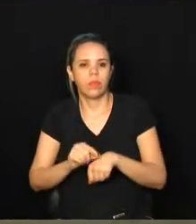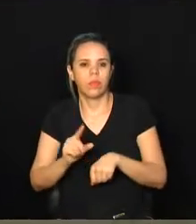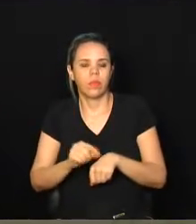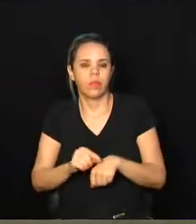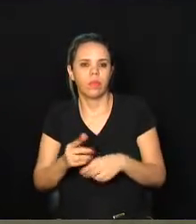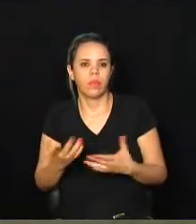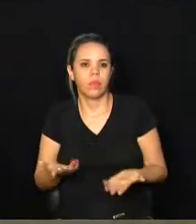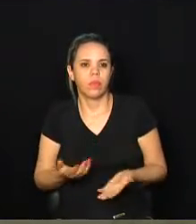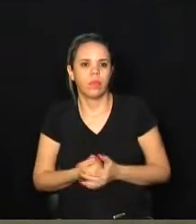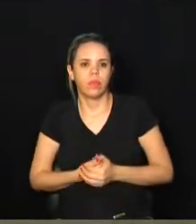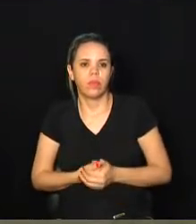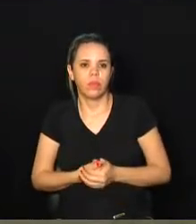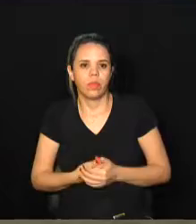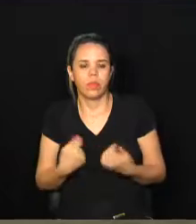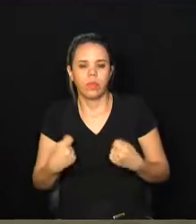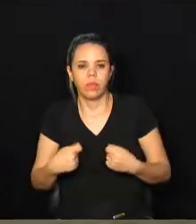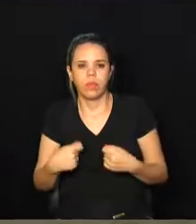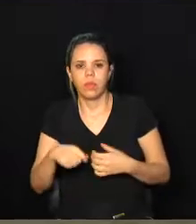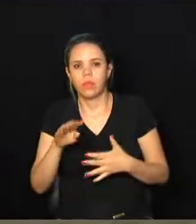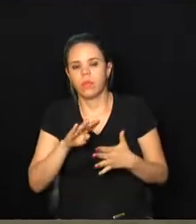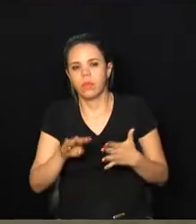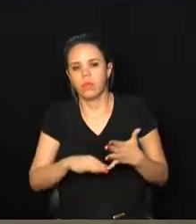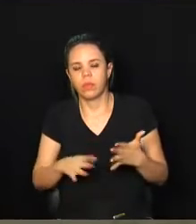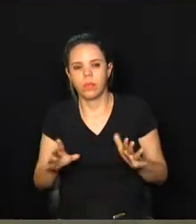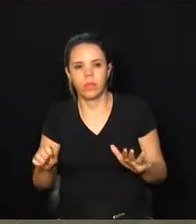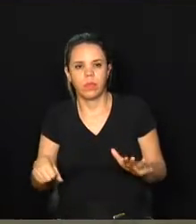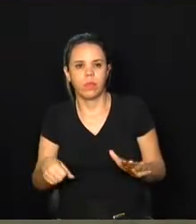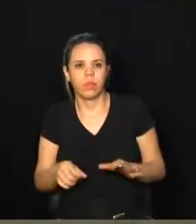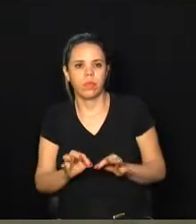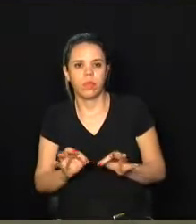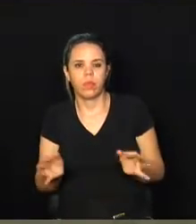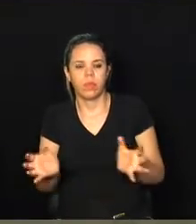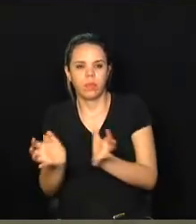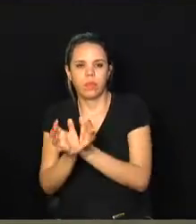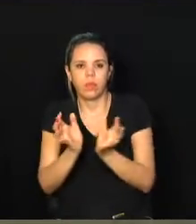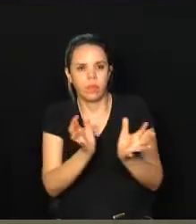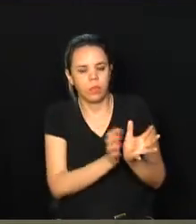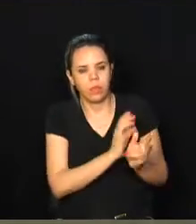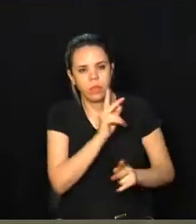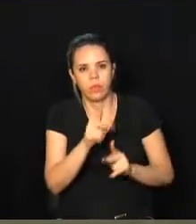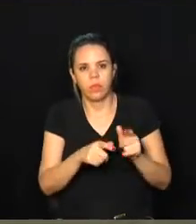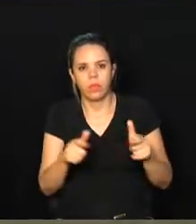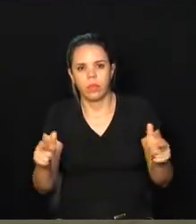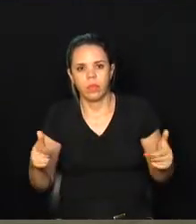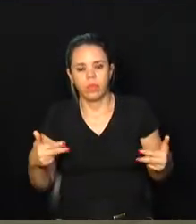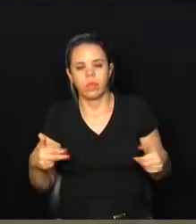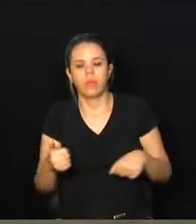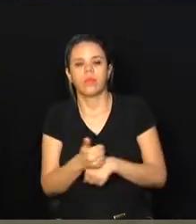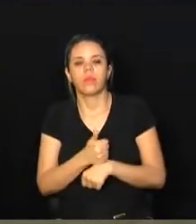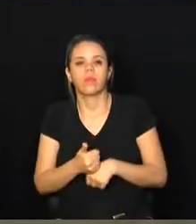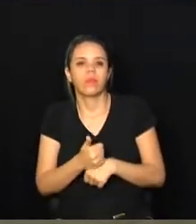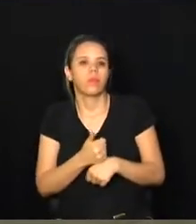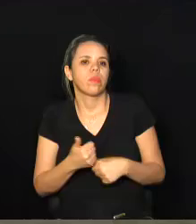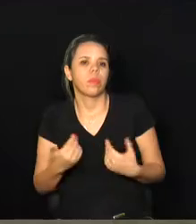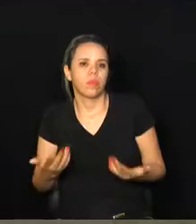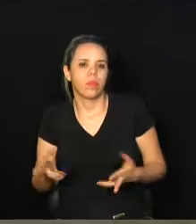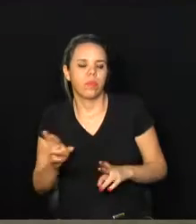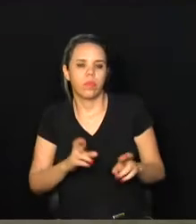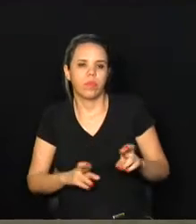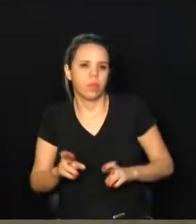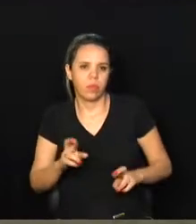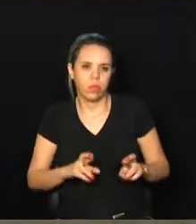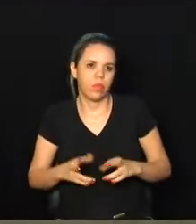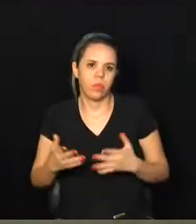tal, você vai precisar, isso aí sim, precisa comissão, precisa gente de todo tipo de departamento e tal, para analisar